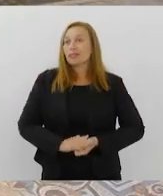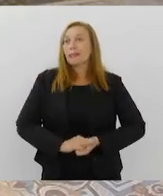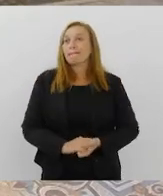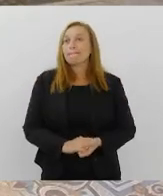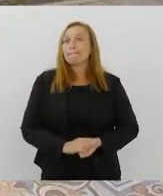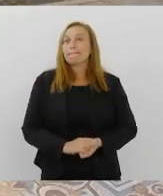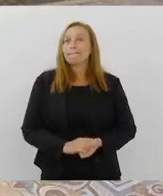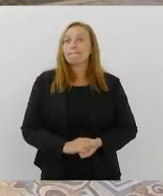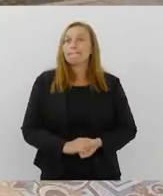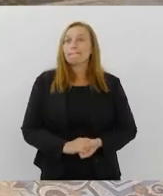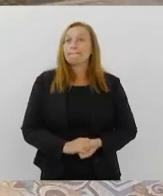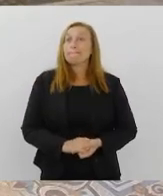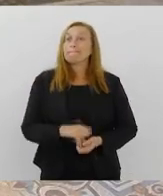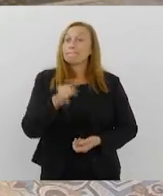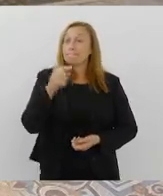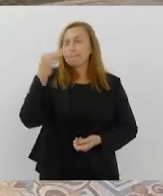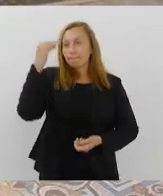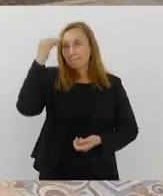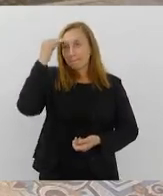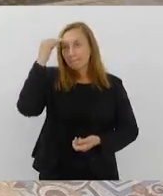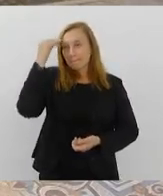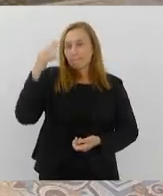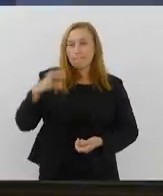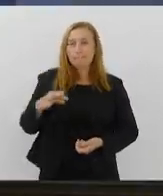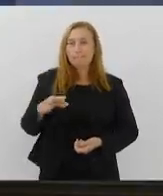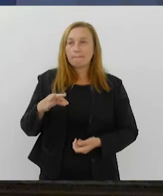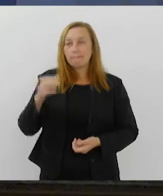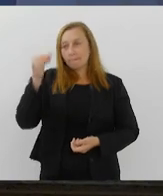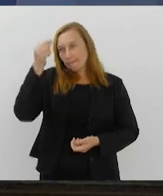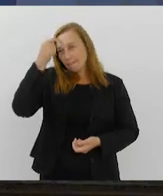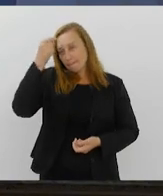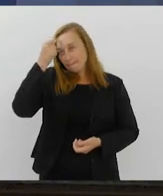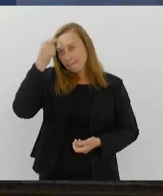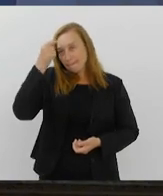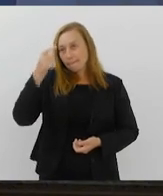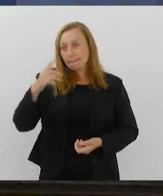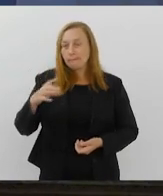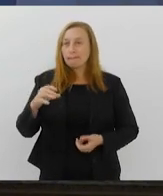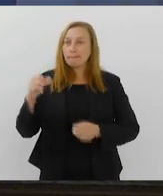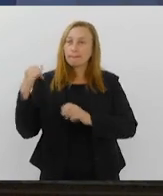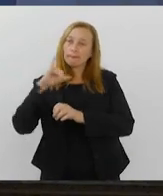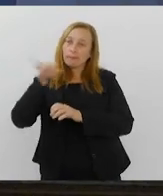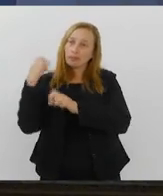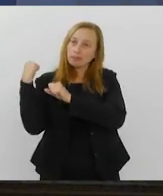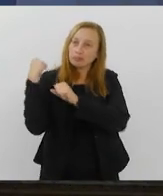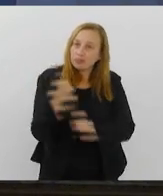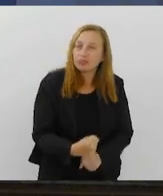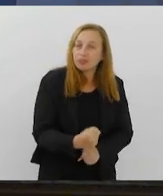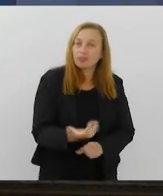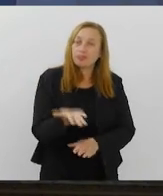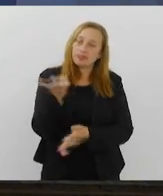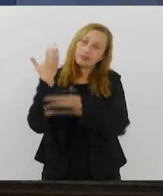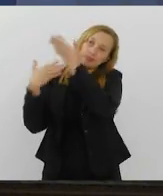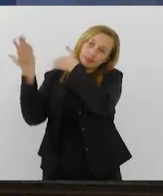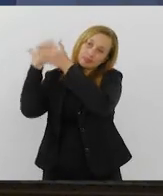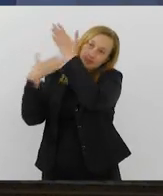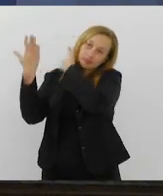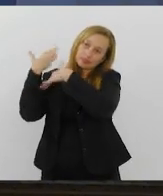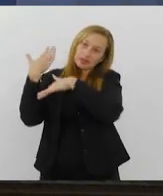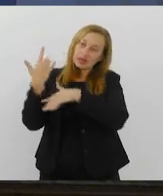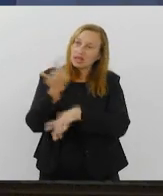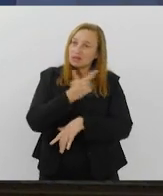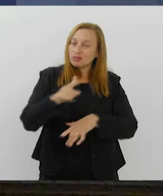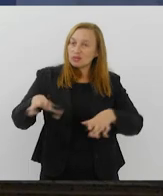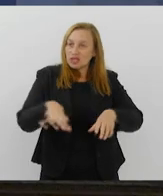Ele é a memória daqueles tempos do jiu-jitsu, o jiu-jitsu que não tinha faixa, era preto